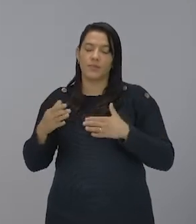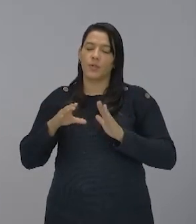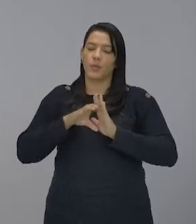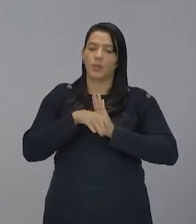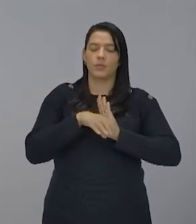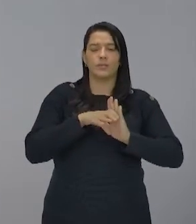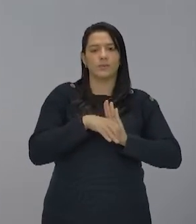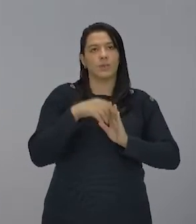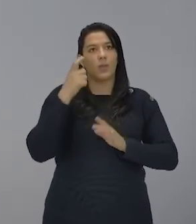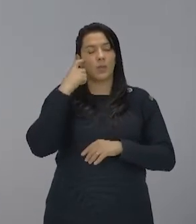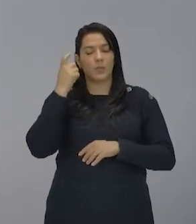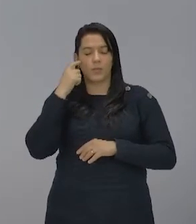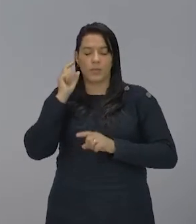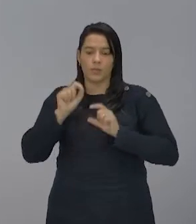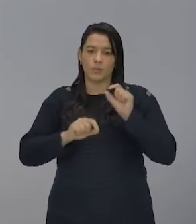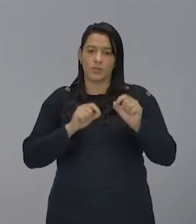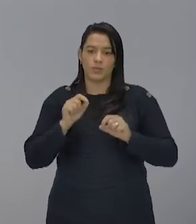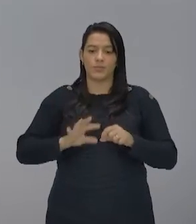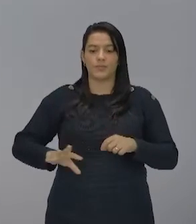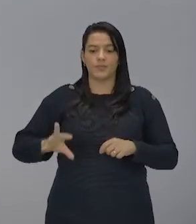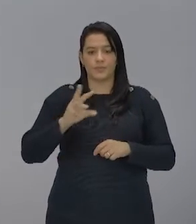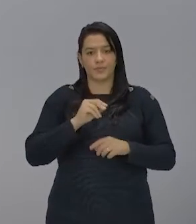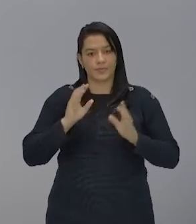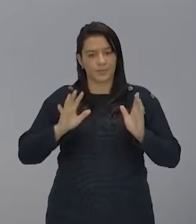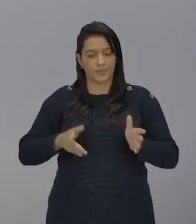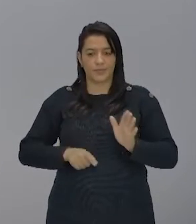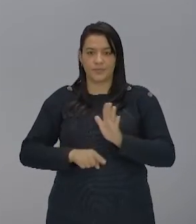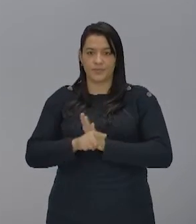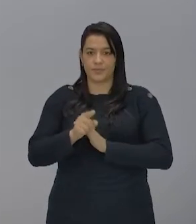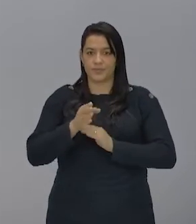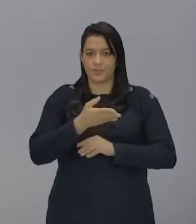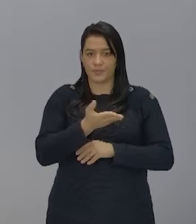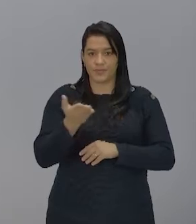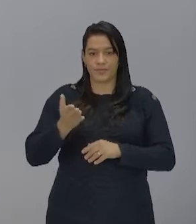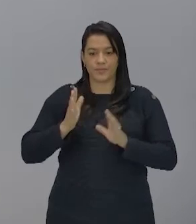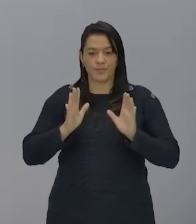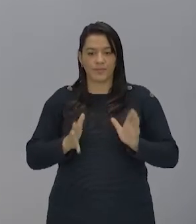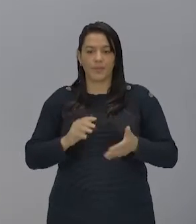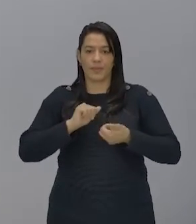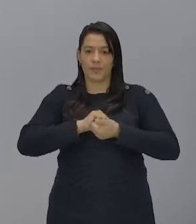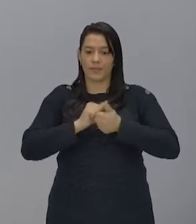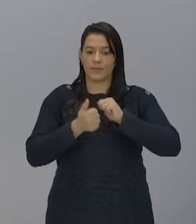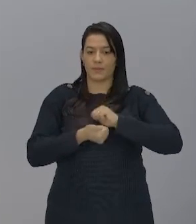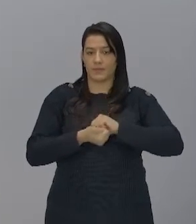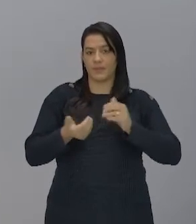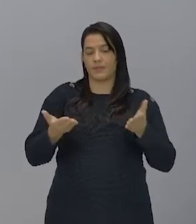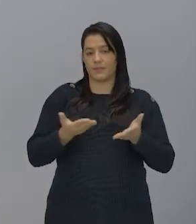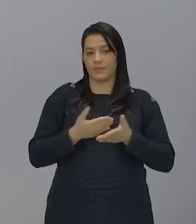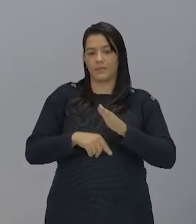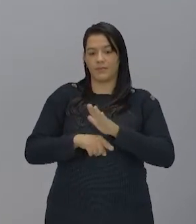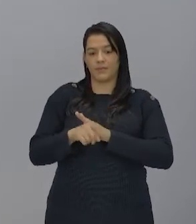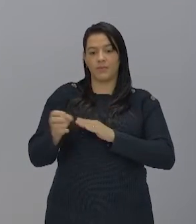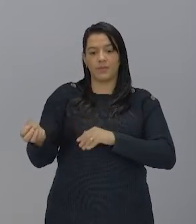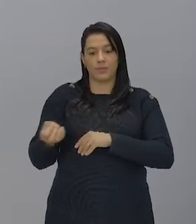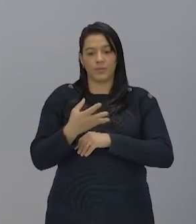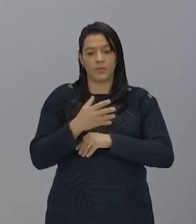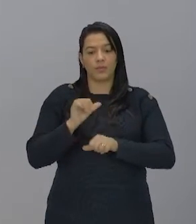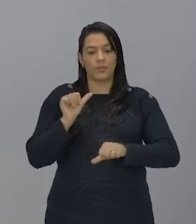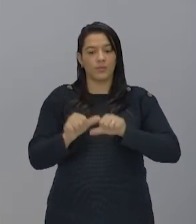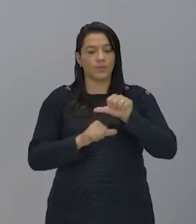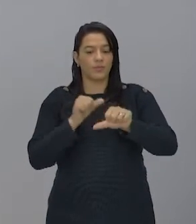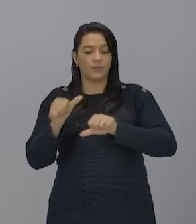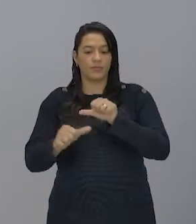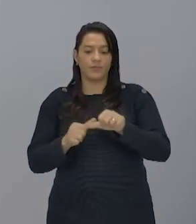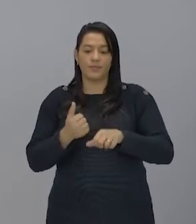né? Como é que a gente faz, né? E é uma pergunta que eu já te fiz, né? Mas vamos adaptar um pouquinho a pergunta, porque é um novo público aqui. Então, how